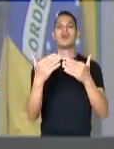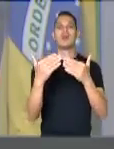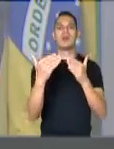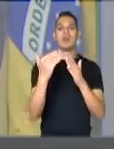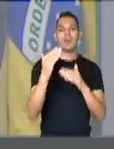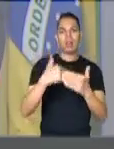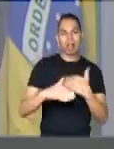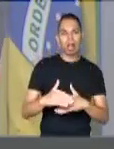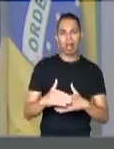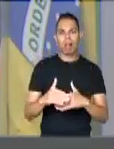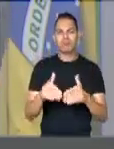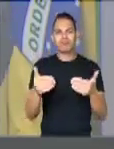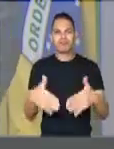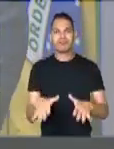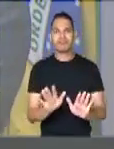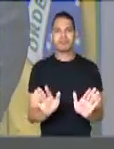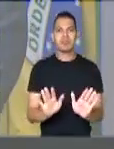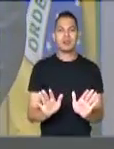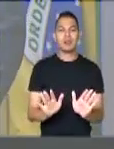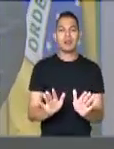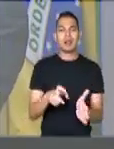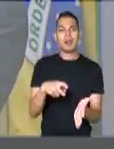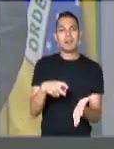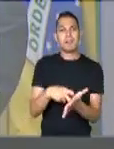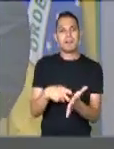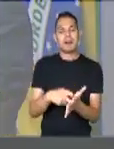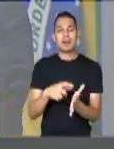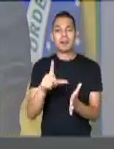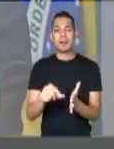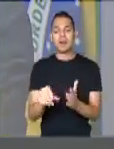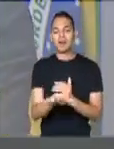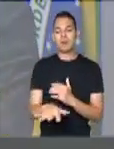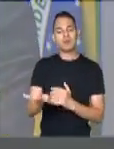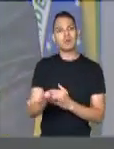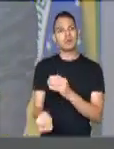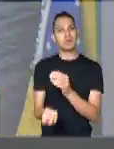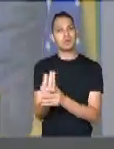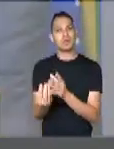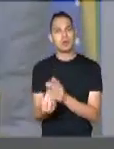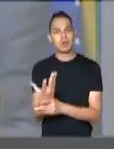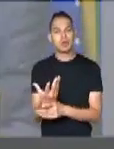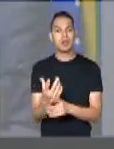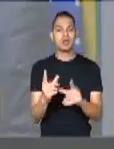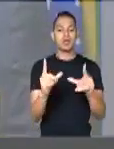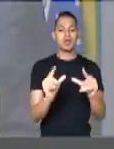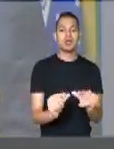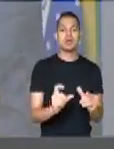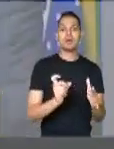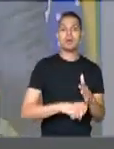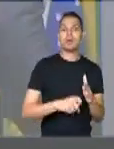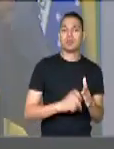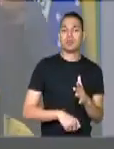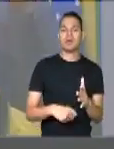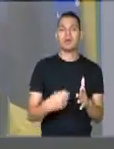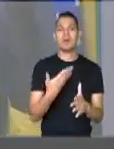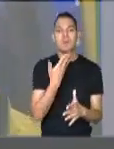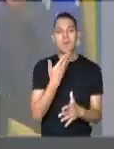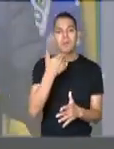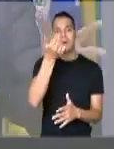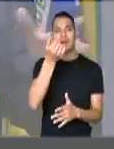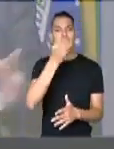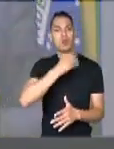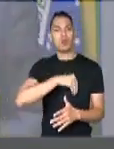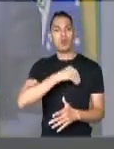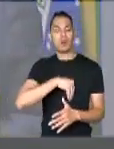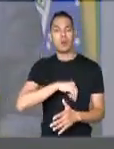menos regressiva, que penalize menos o setor produtivo, que diminua impostos, que melhore o poder aquisitivo